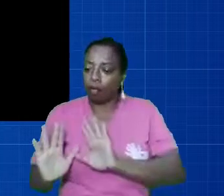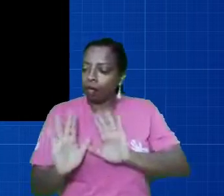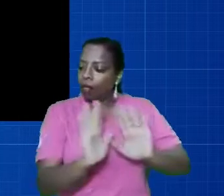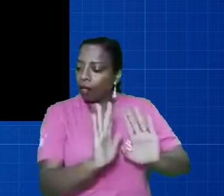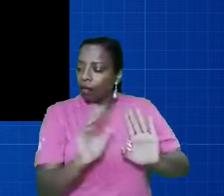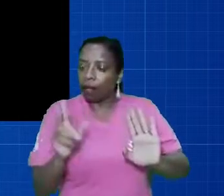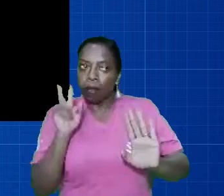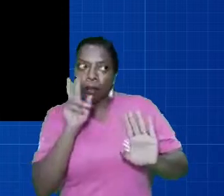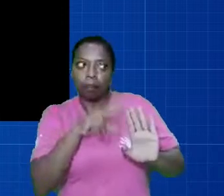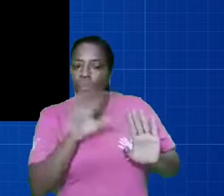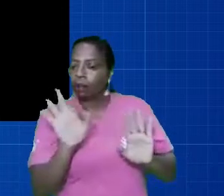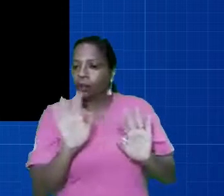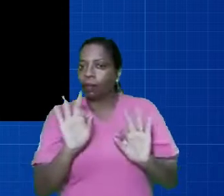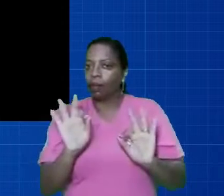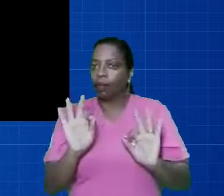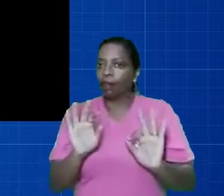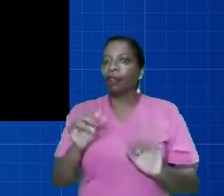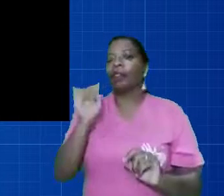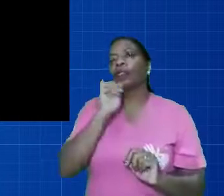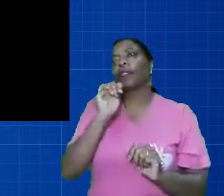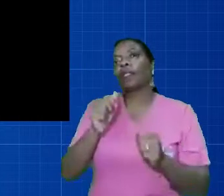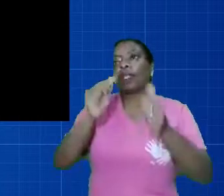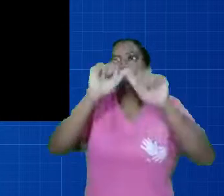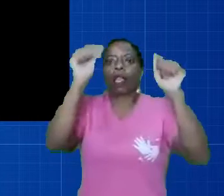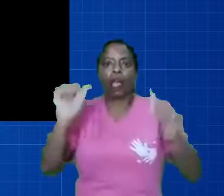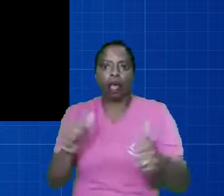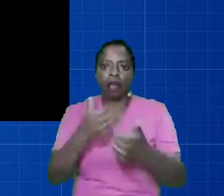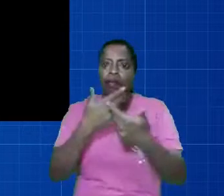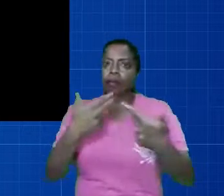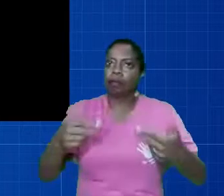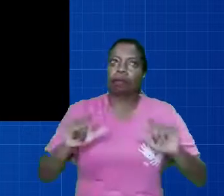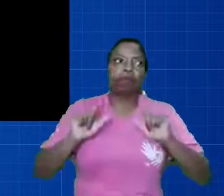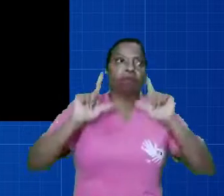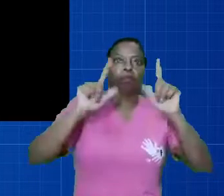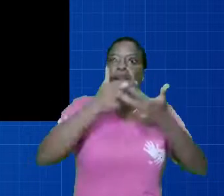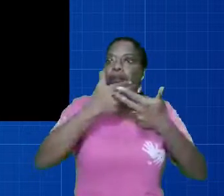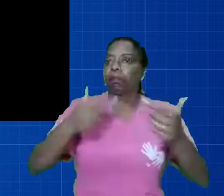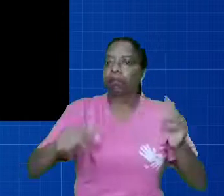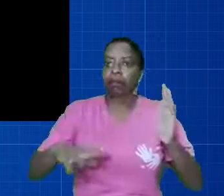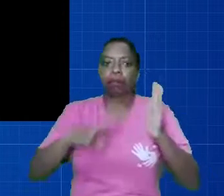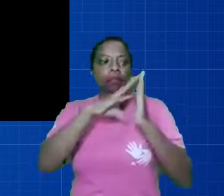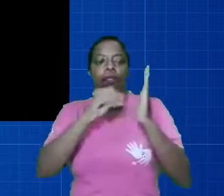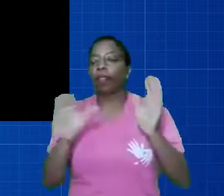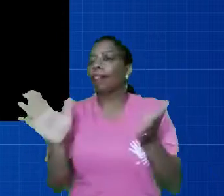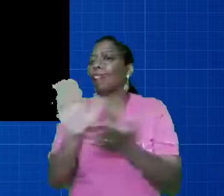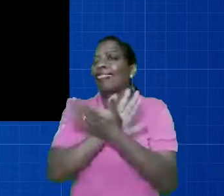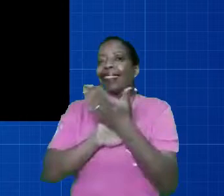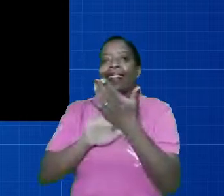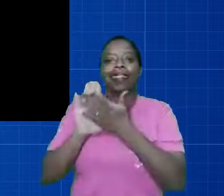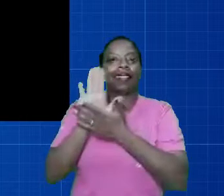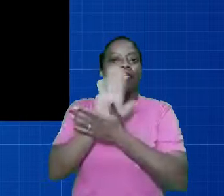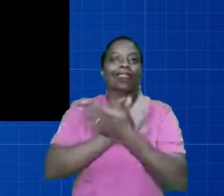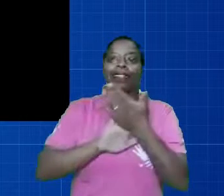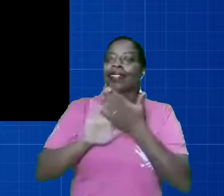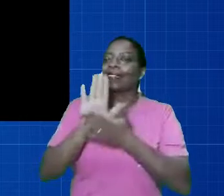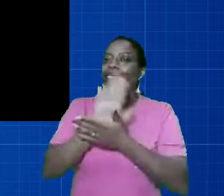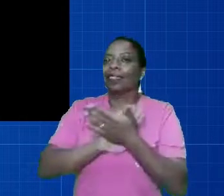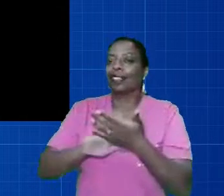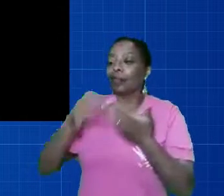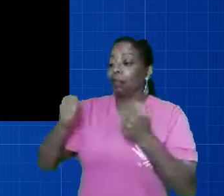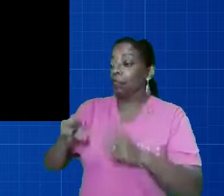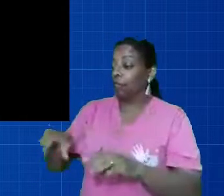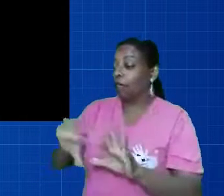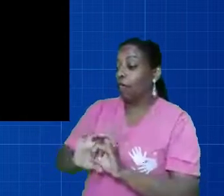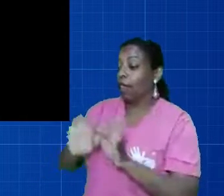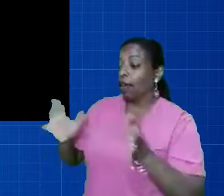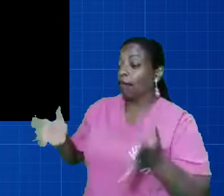reproduções de obra de arte, com modelos, né, não havia... Algumas vezes era incentivado,